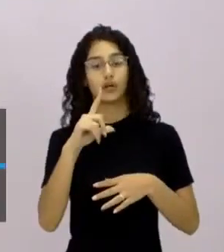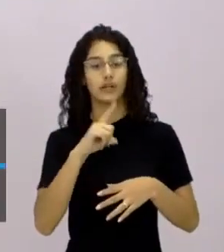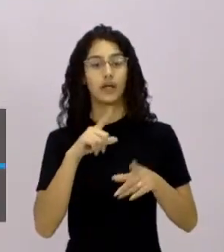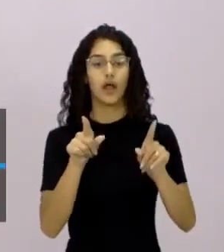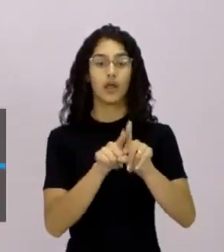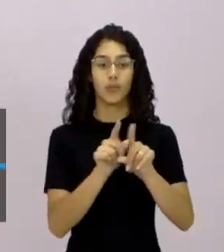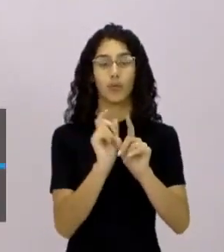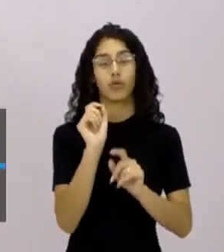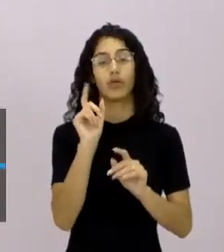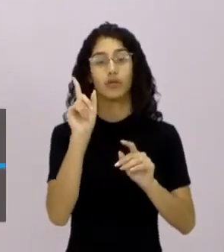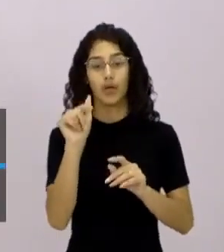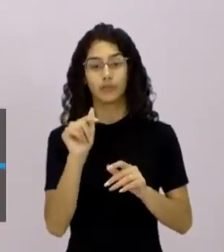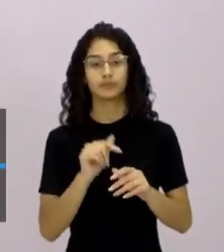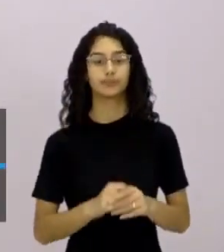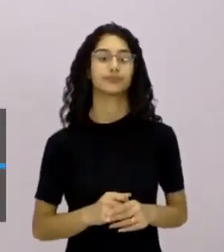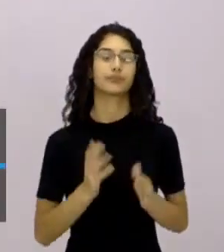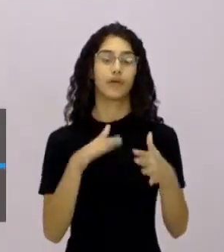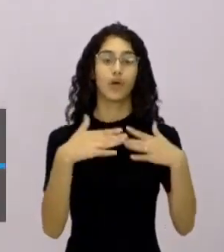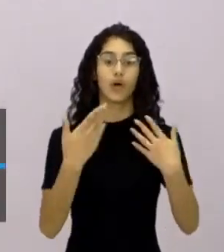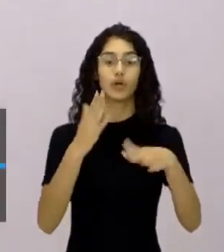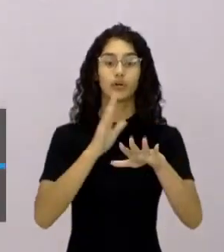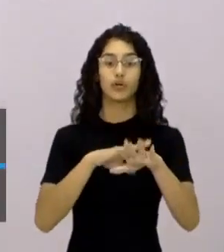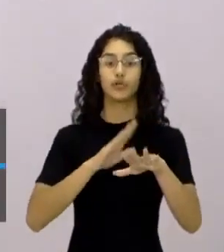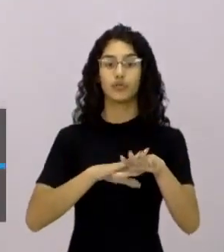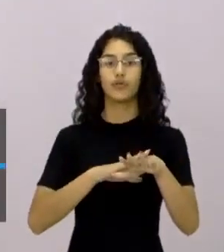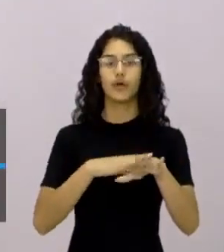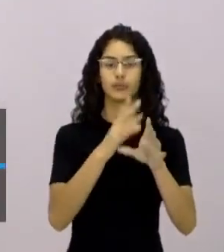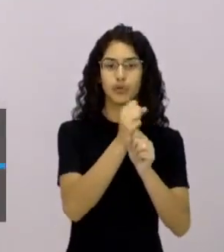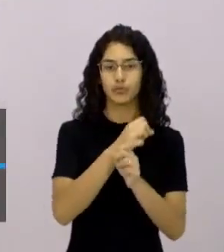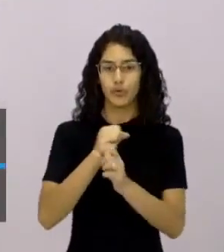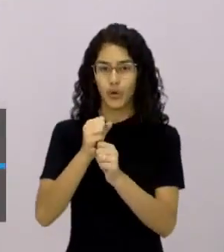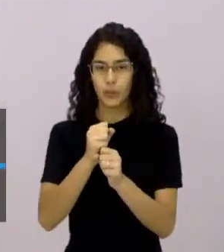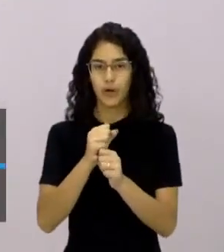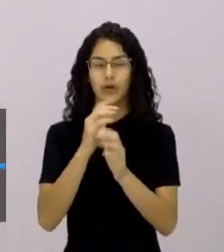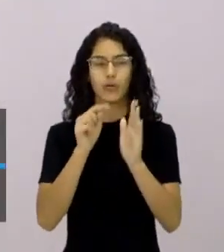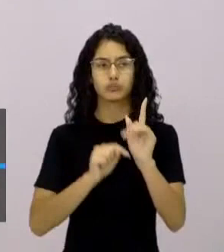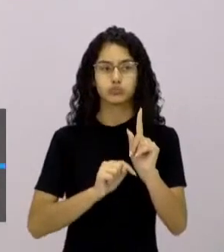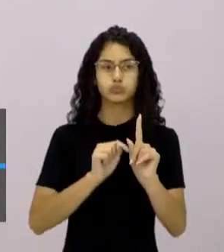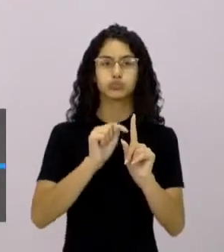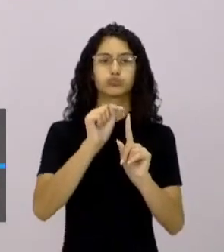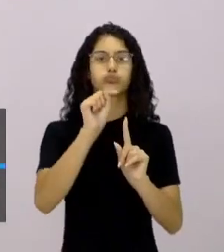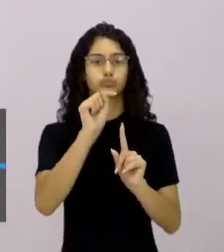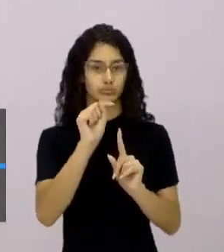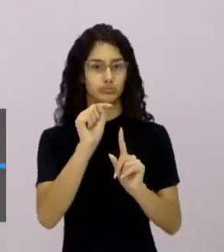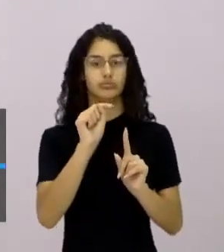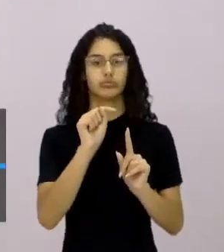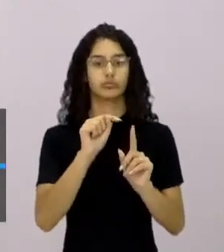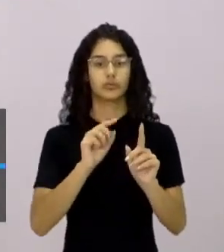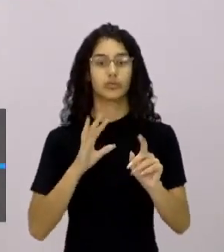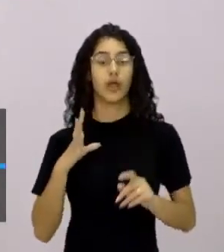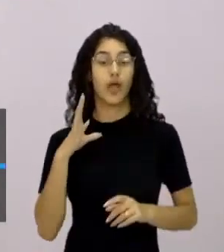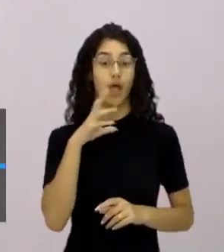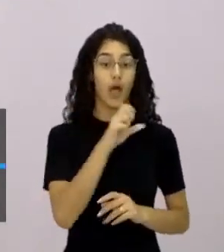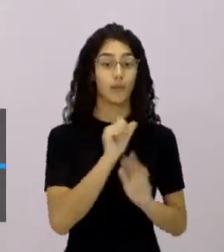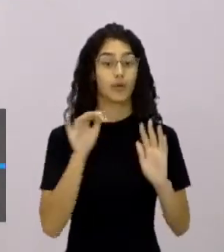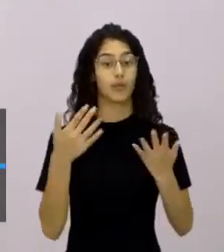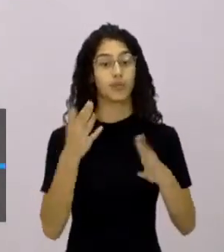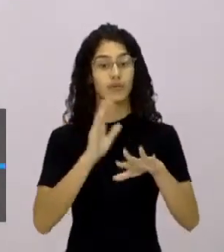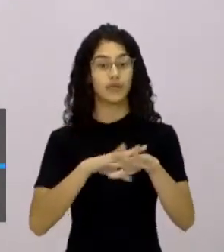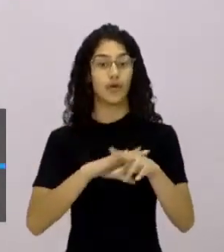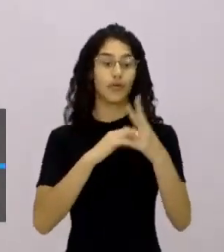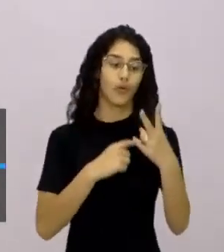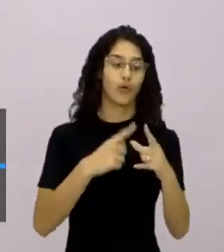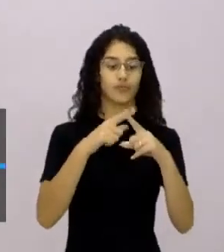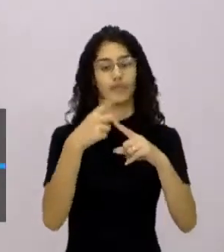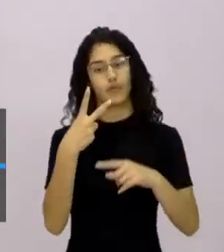uma potência, né? Uma potência é quando você faz uma operação que aumenta muito, né? Muito rapidamente. Então, quando você faz